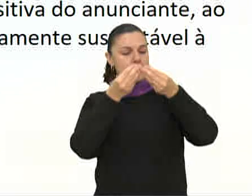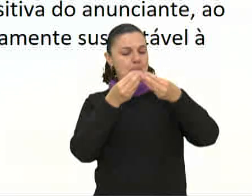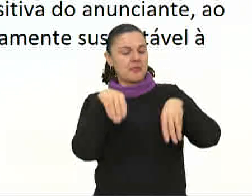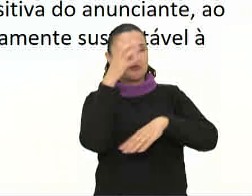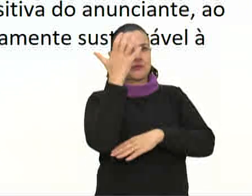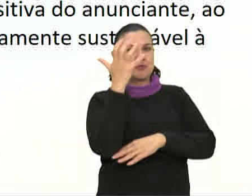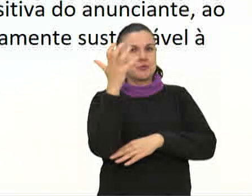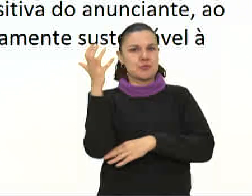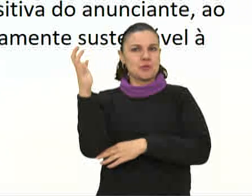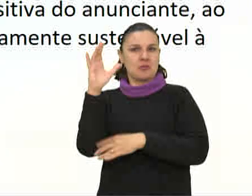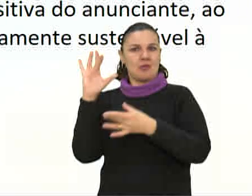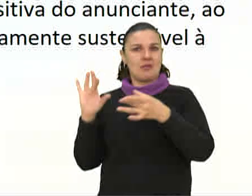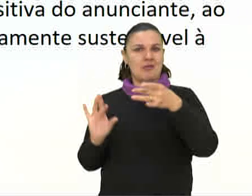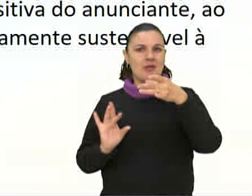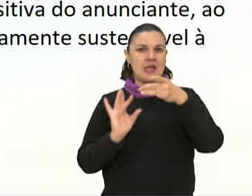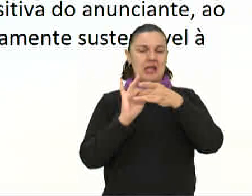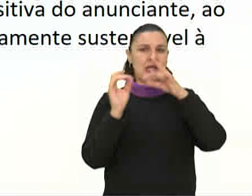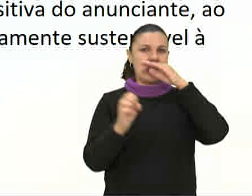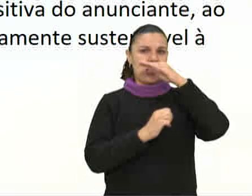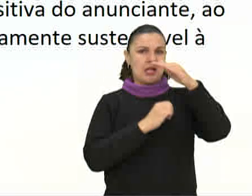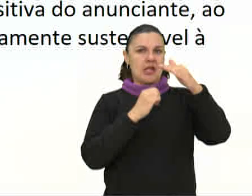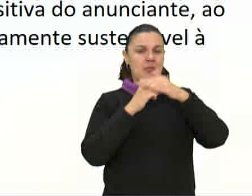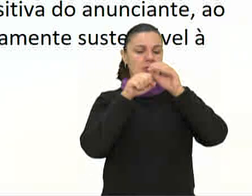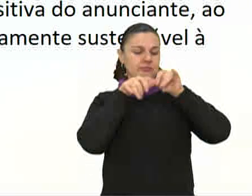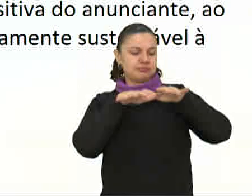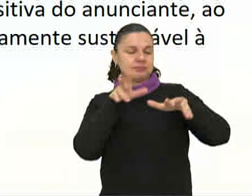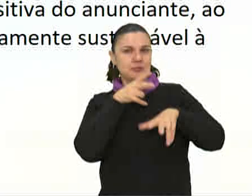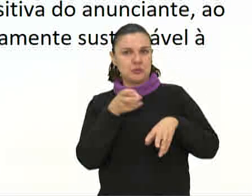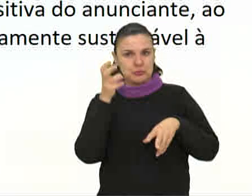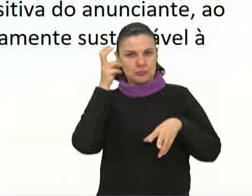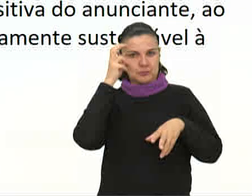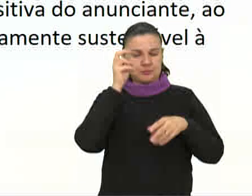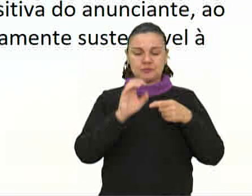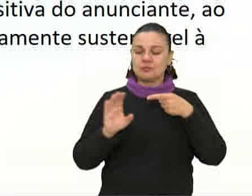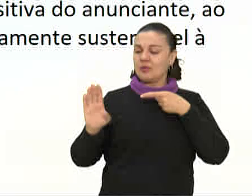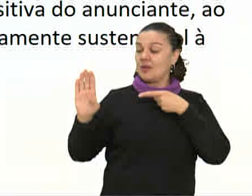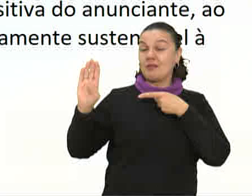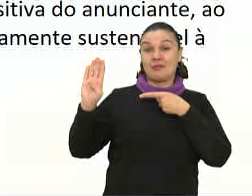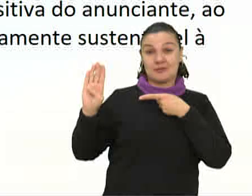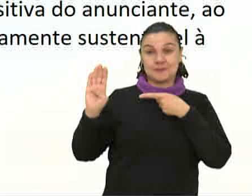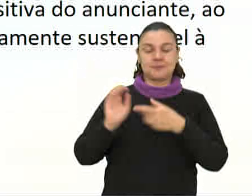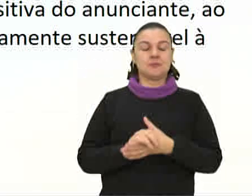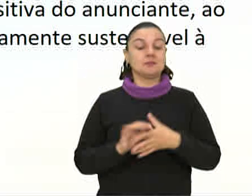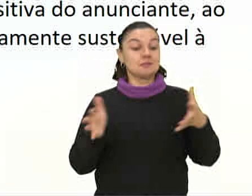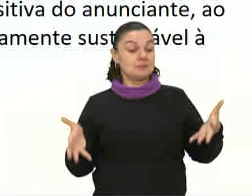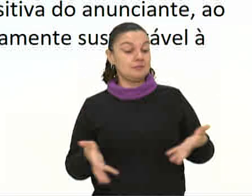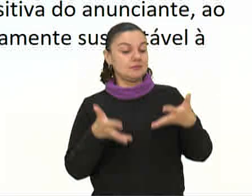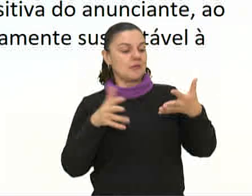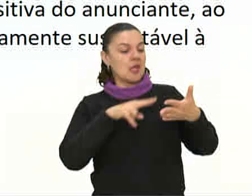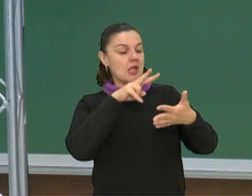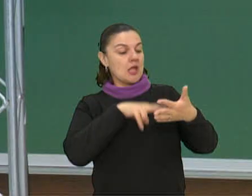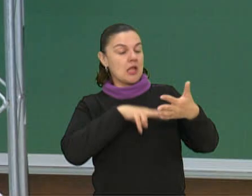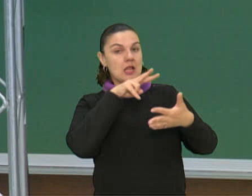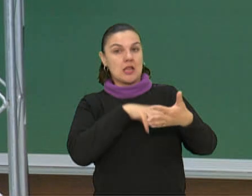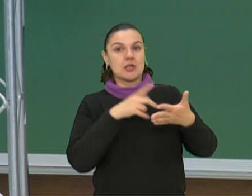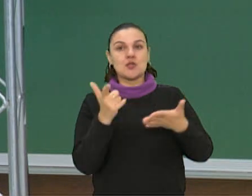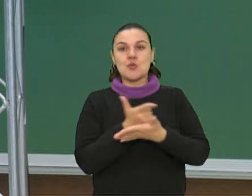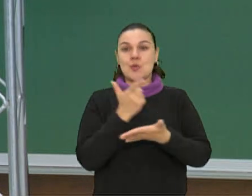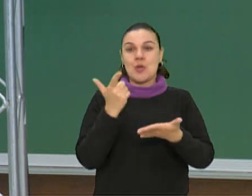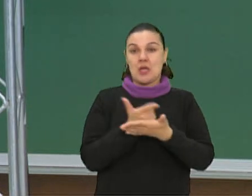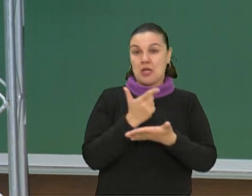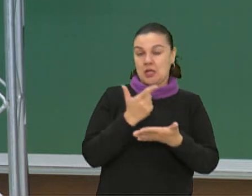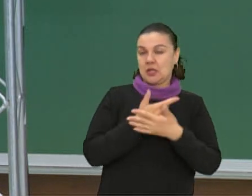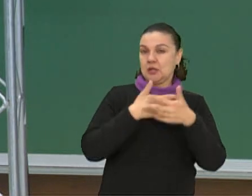ambiente ao vincular a empresa à difusão da cultura. Letra B. incentivar a leitura de obras